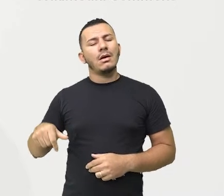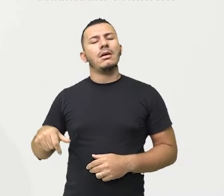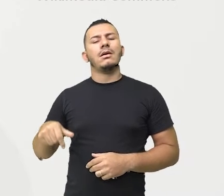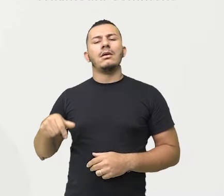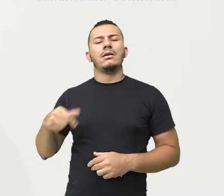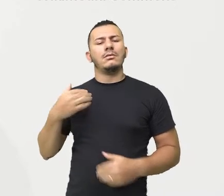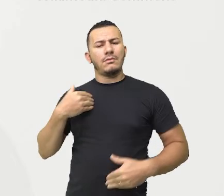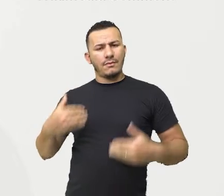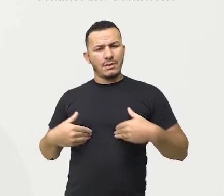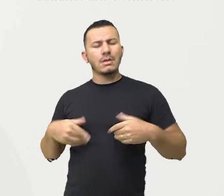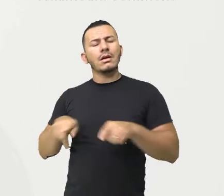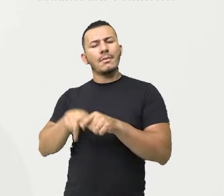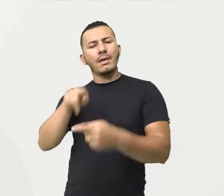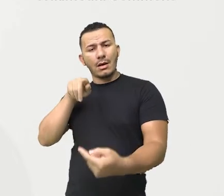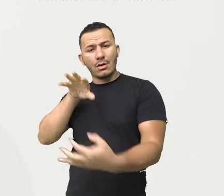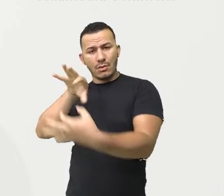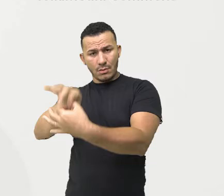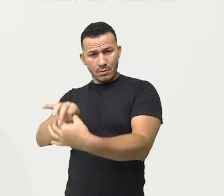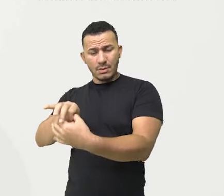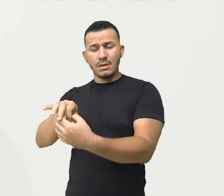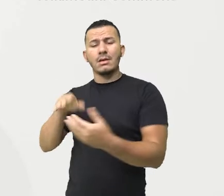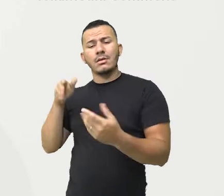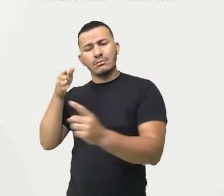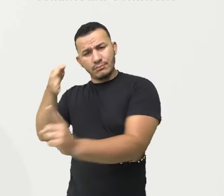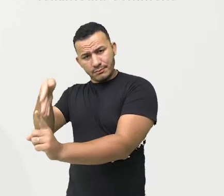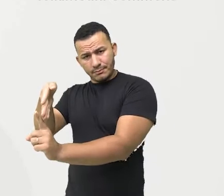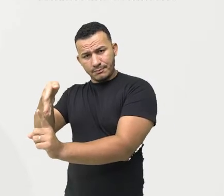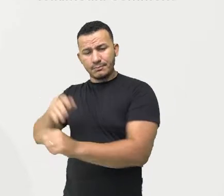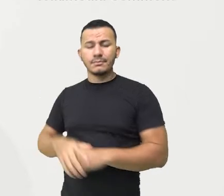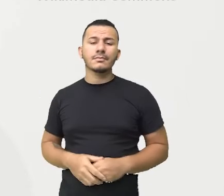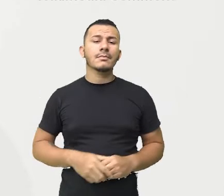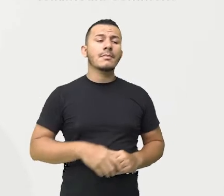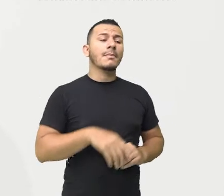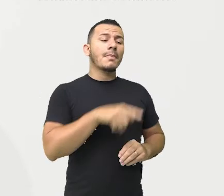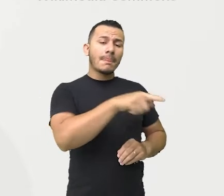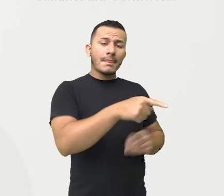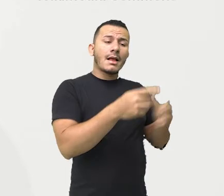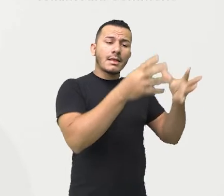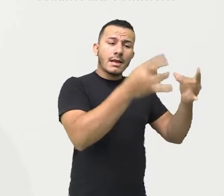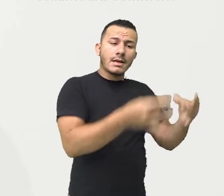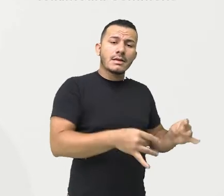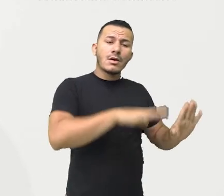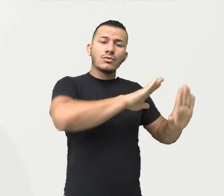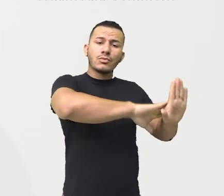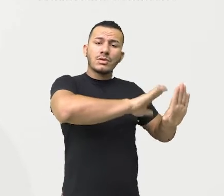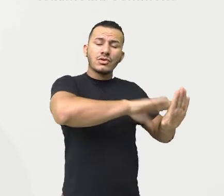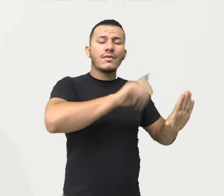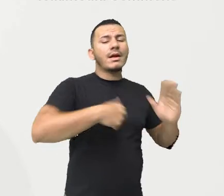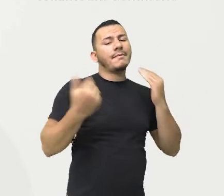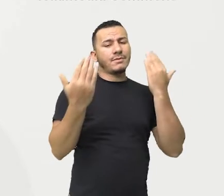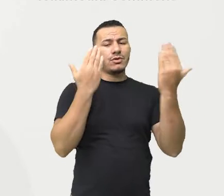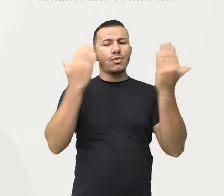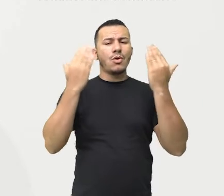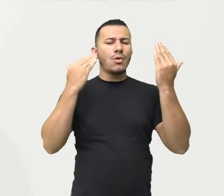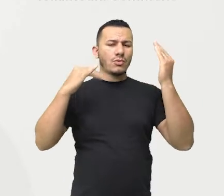uma descrição objetiva. A descrição subjetiva, ela é psicológica. Então, ela